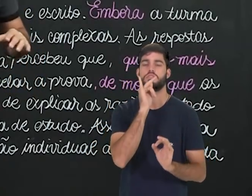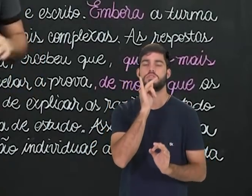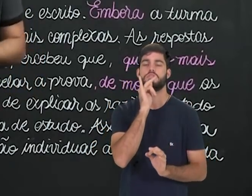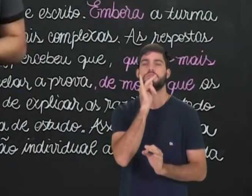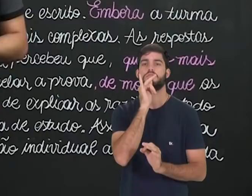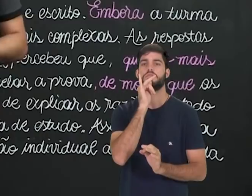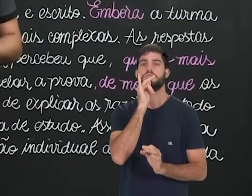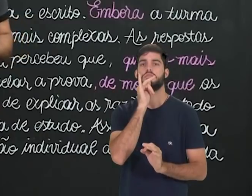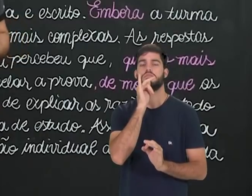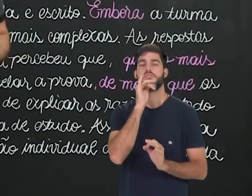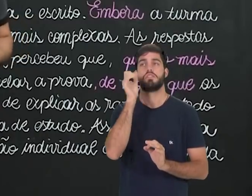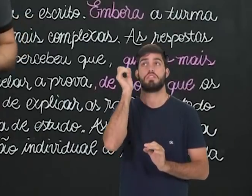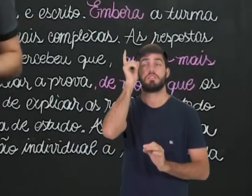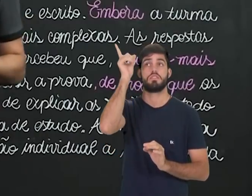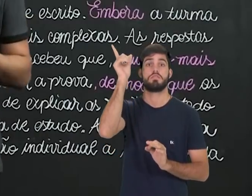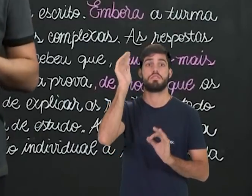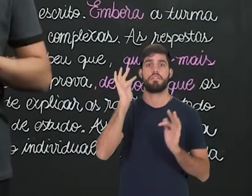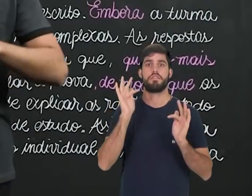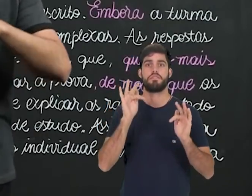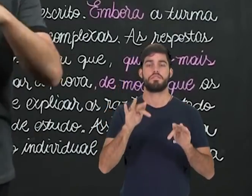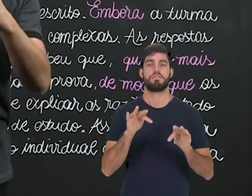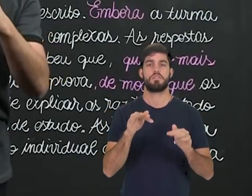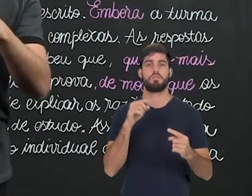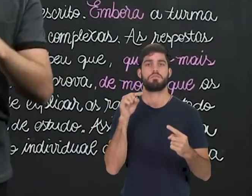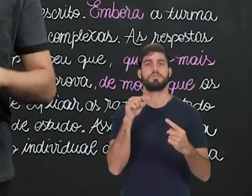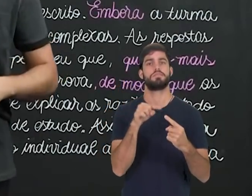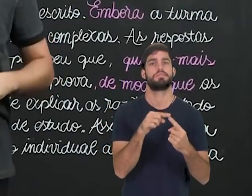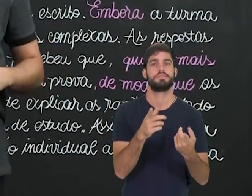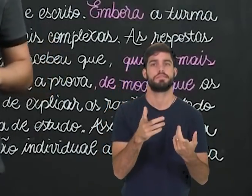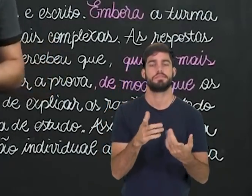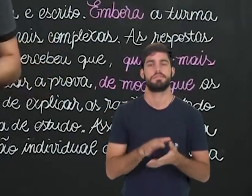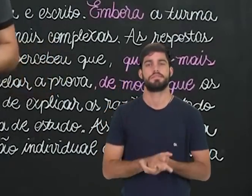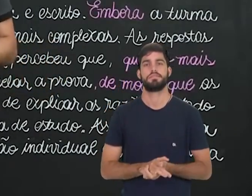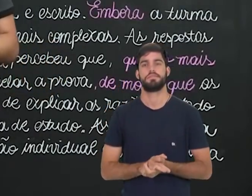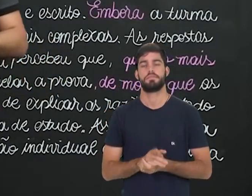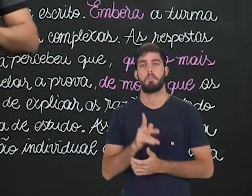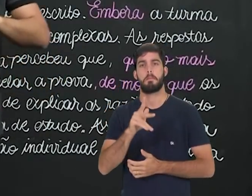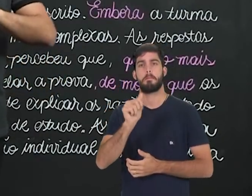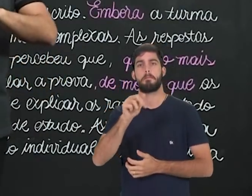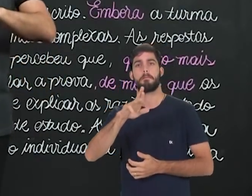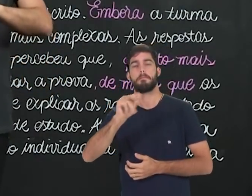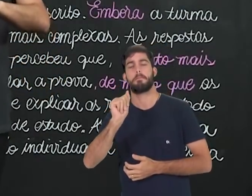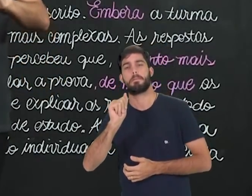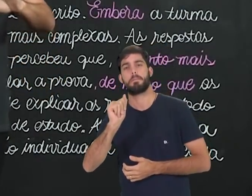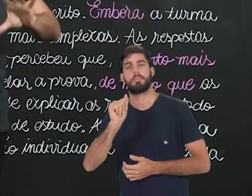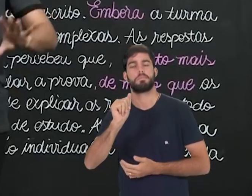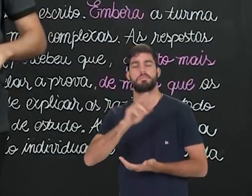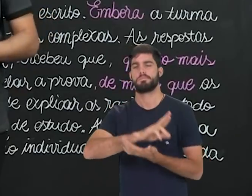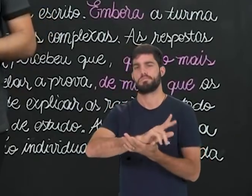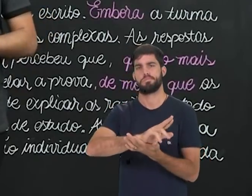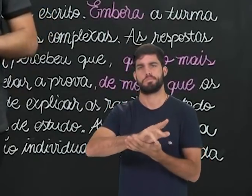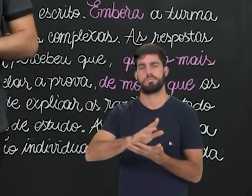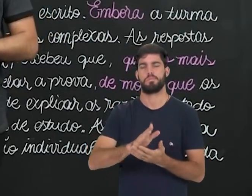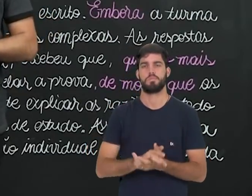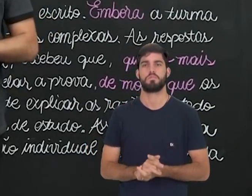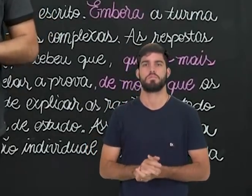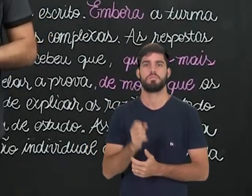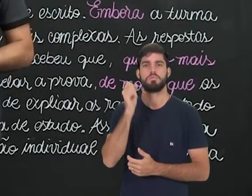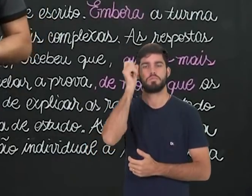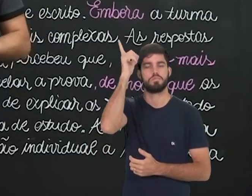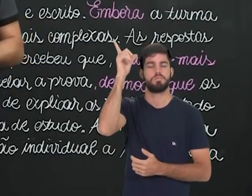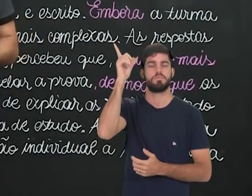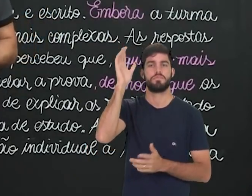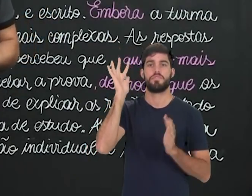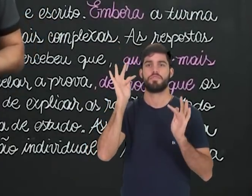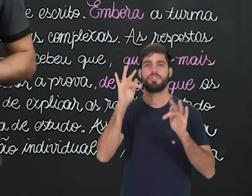ideia de finalidade, muito comum como para, a fim de. Então são orações que estabelecem essa